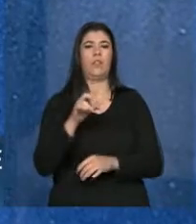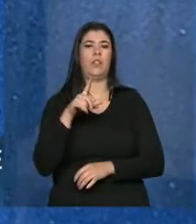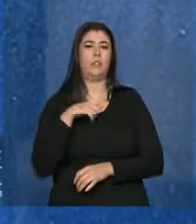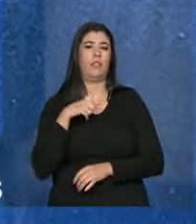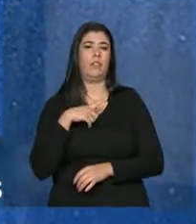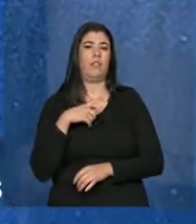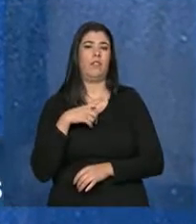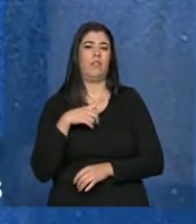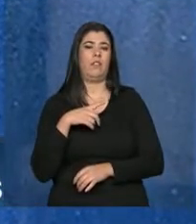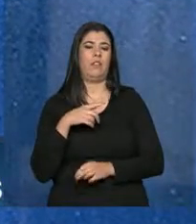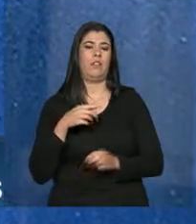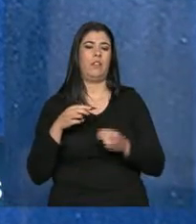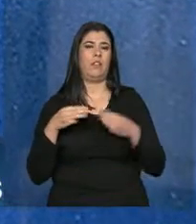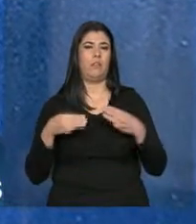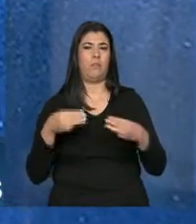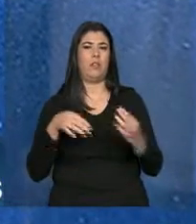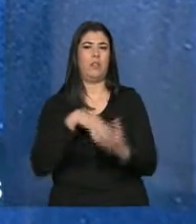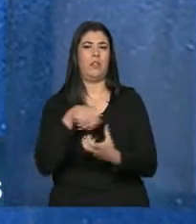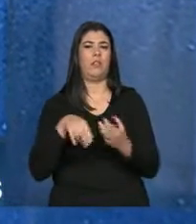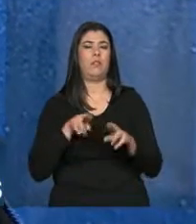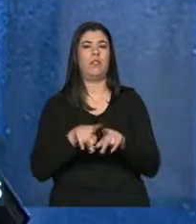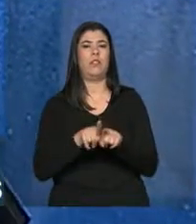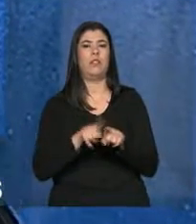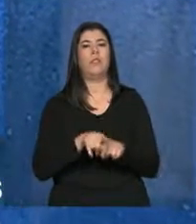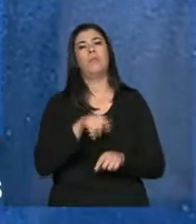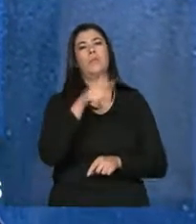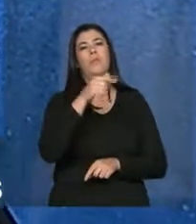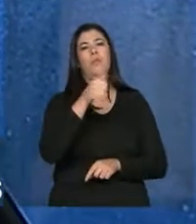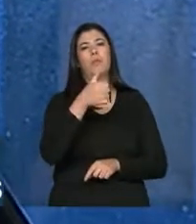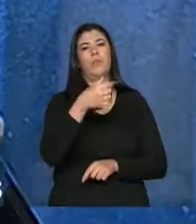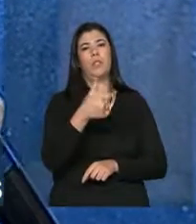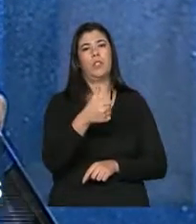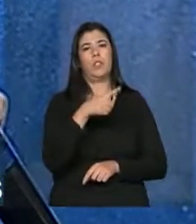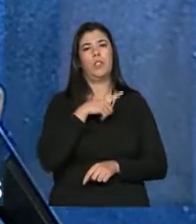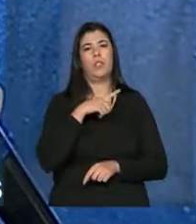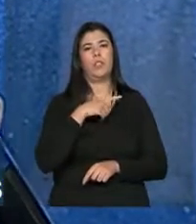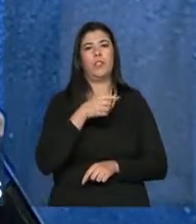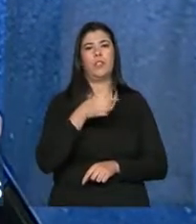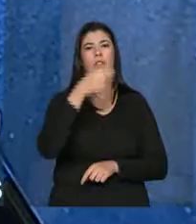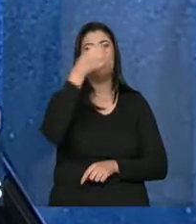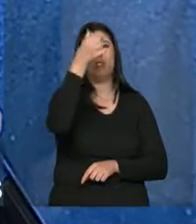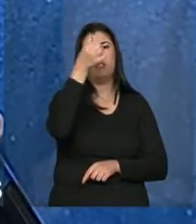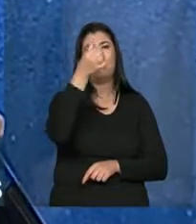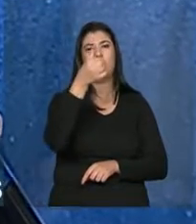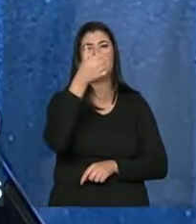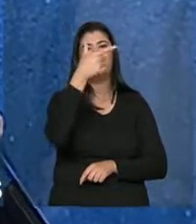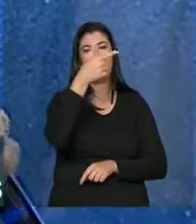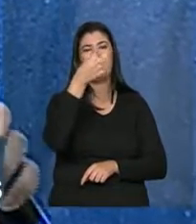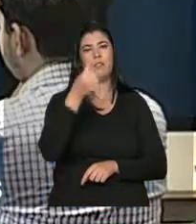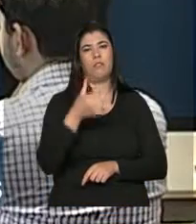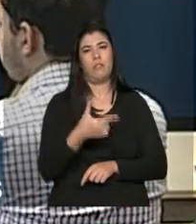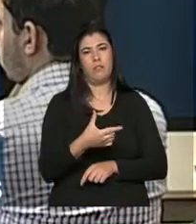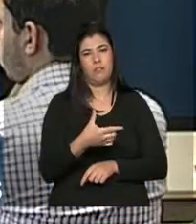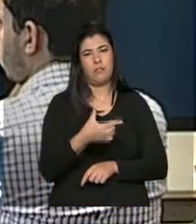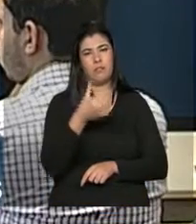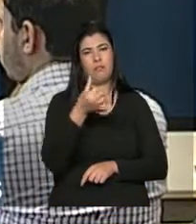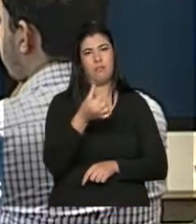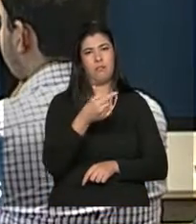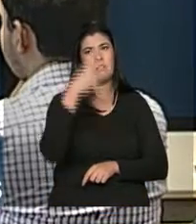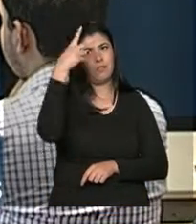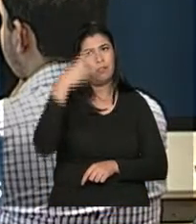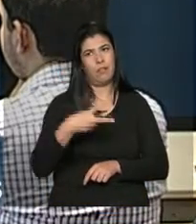exemplo, na tabela abaixo, vemos que no ano de 2013 houve um total de 62 vítimas. Vítimas ou notificações? Não,